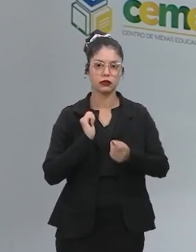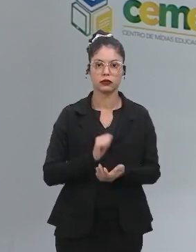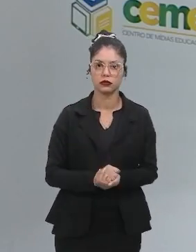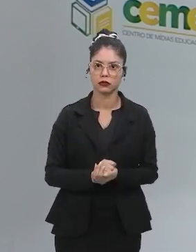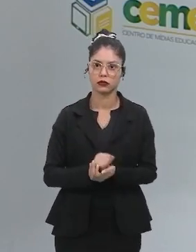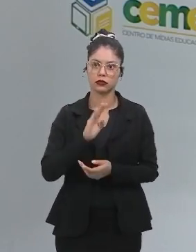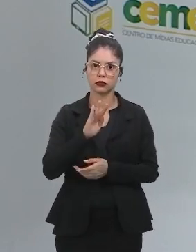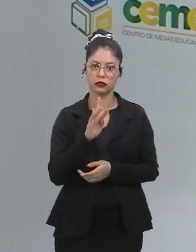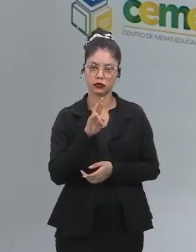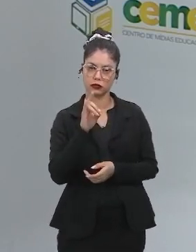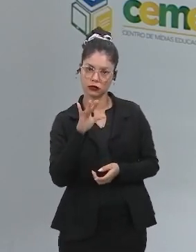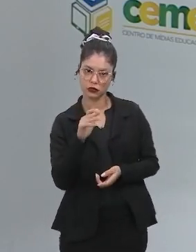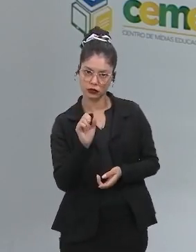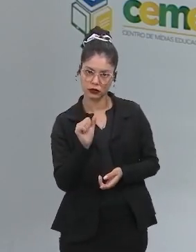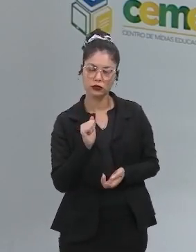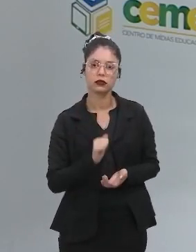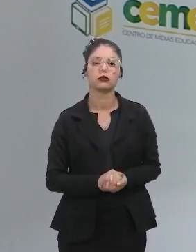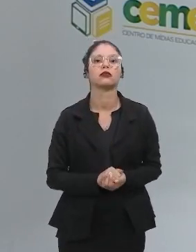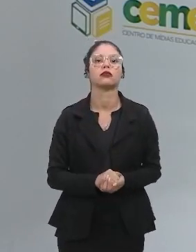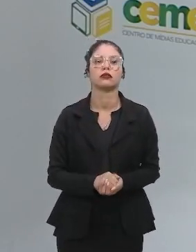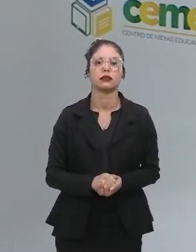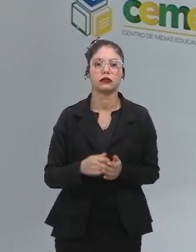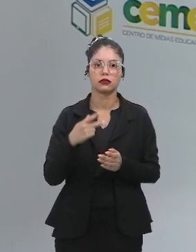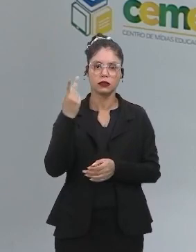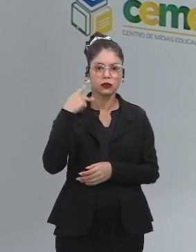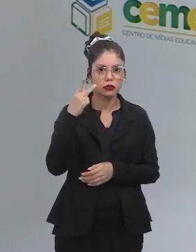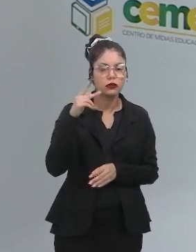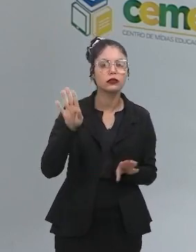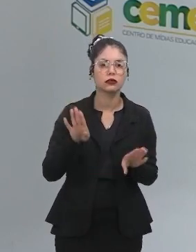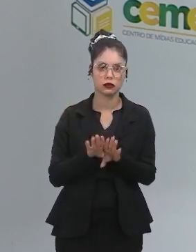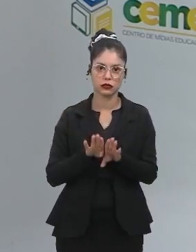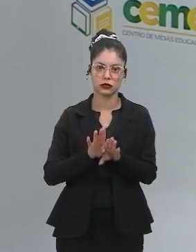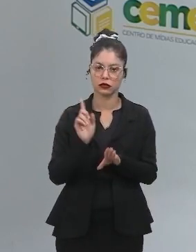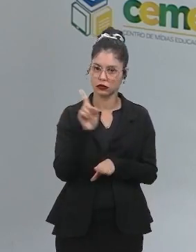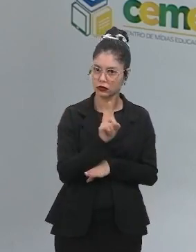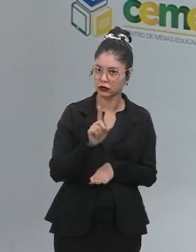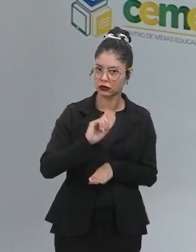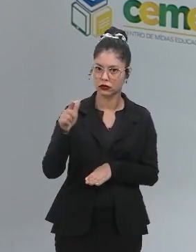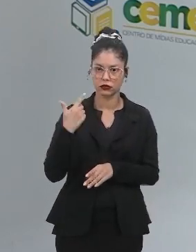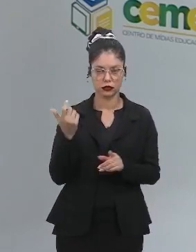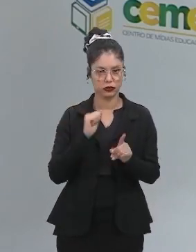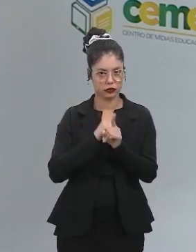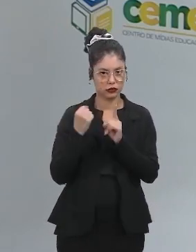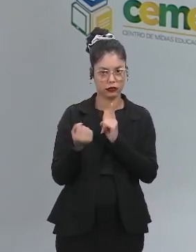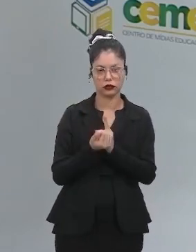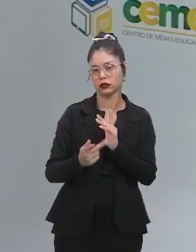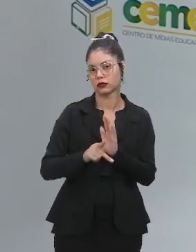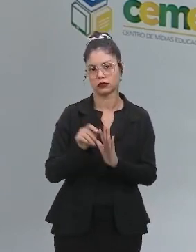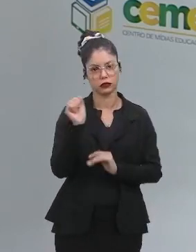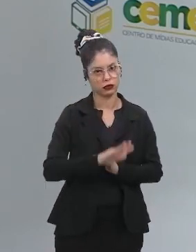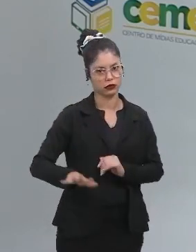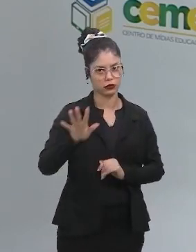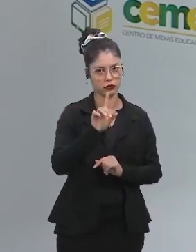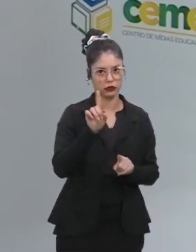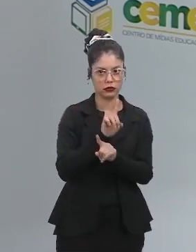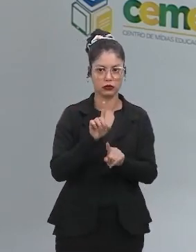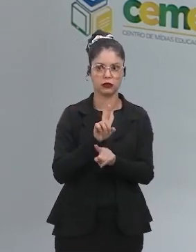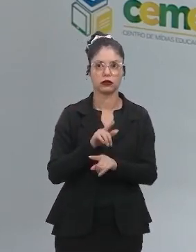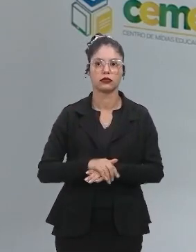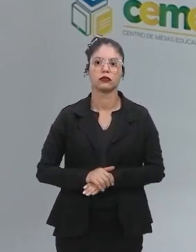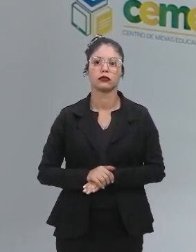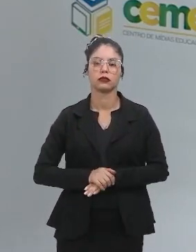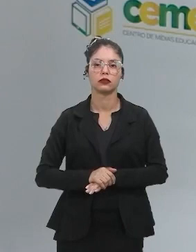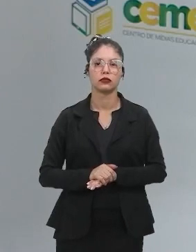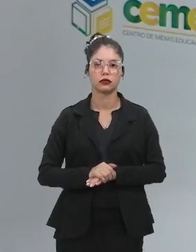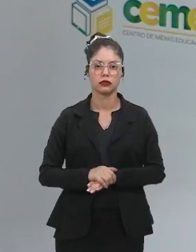dos burocratas, a linguagem dos promotores, e não necessariamente da sociedade em geral. Então, nessa